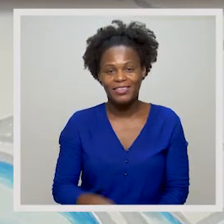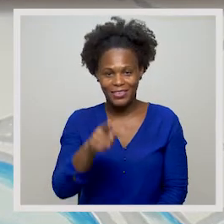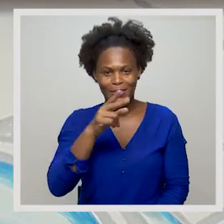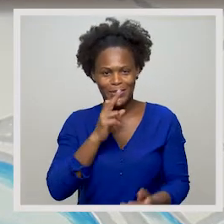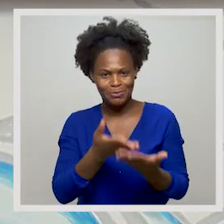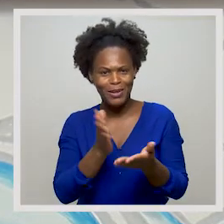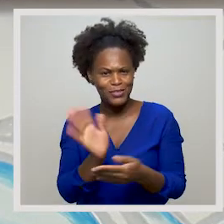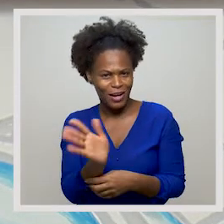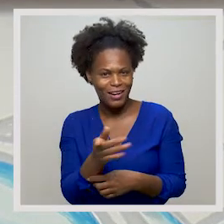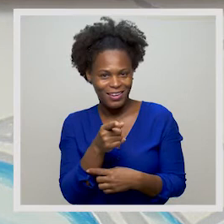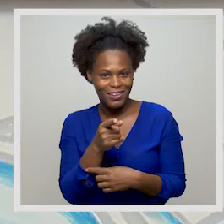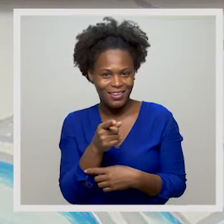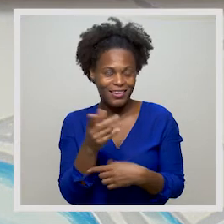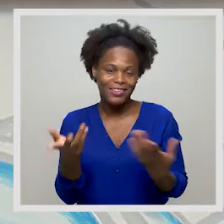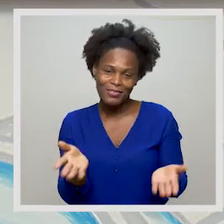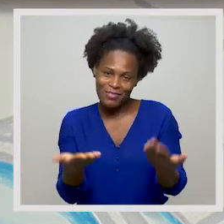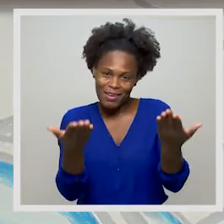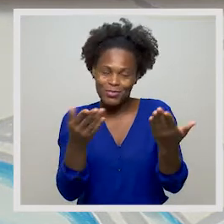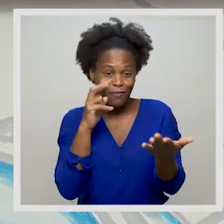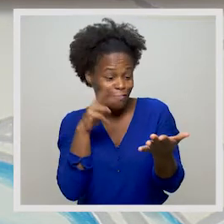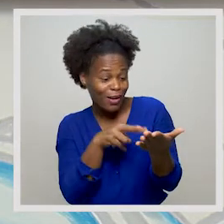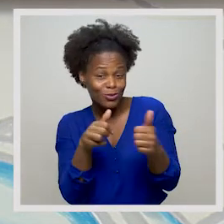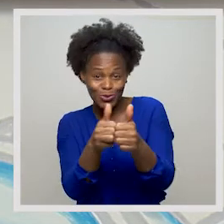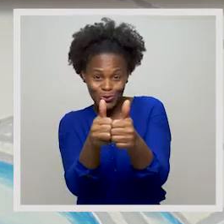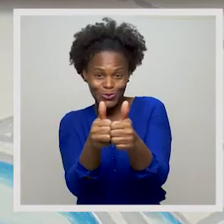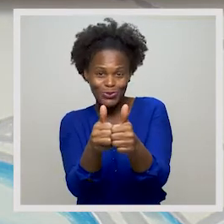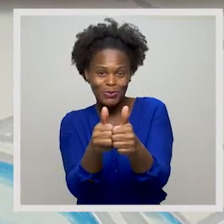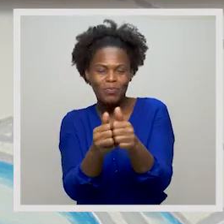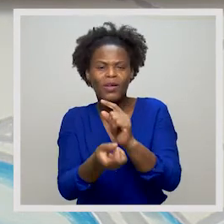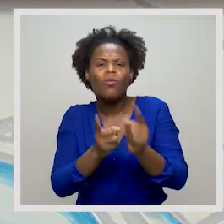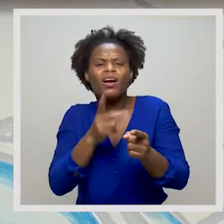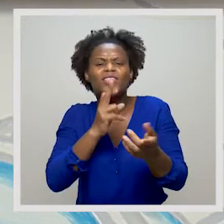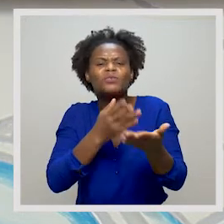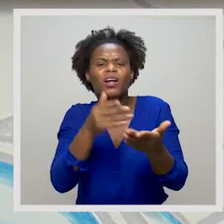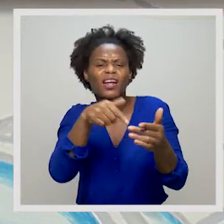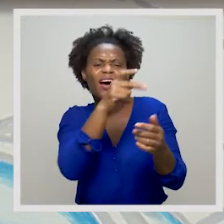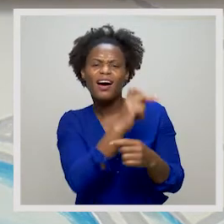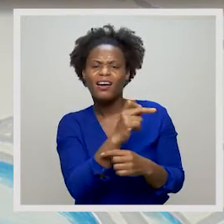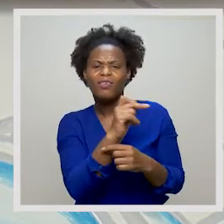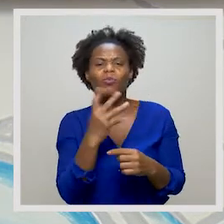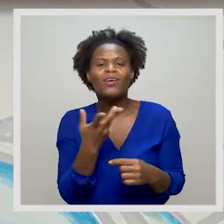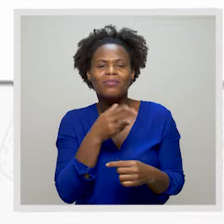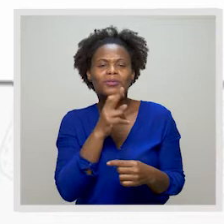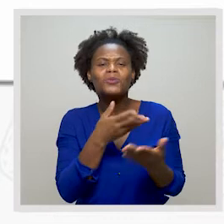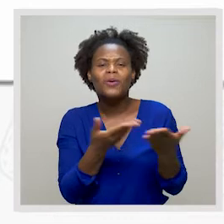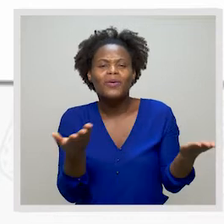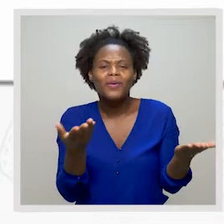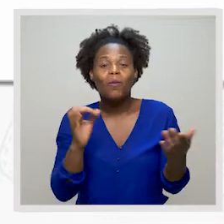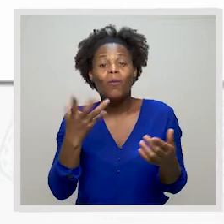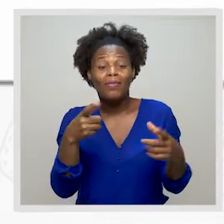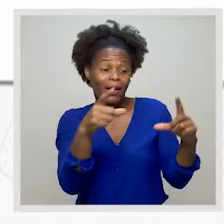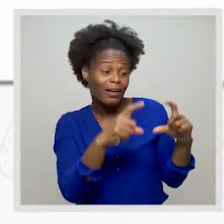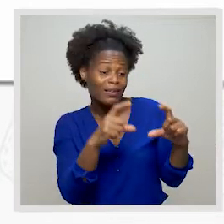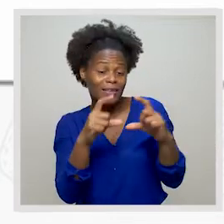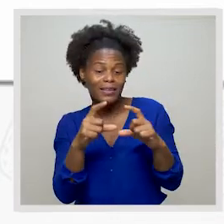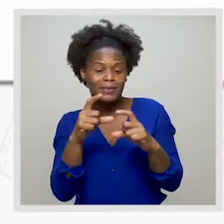Já responderam? Vamos lá confirmar juntos. O que é que responderam na linha A? Quantas